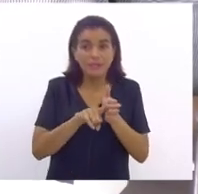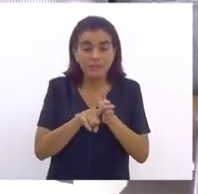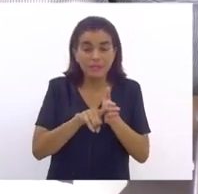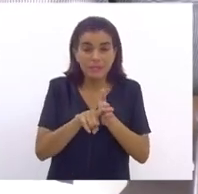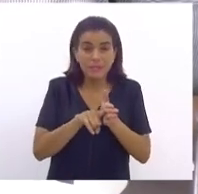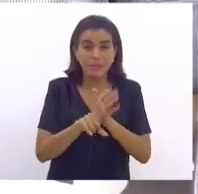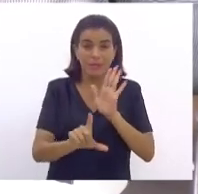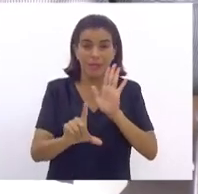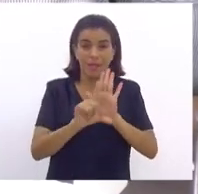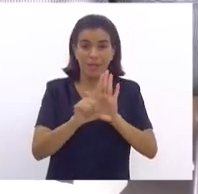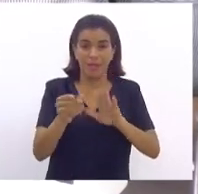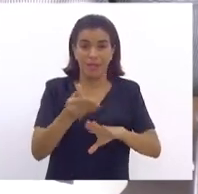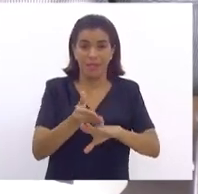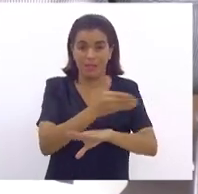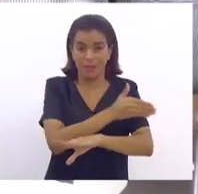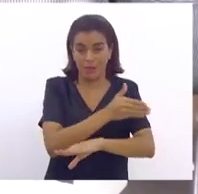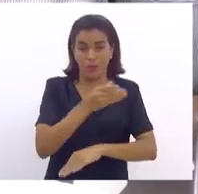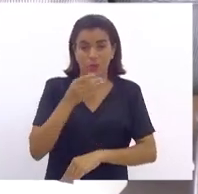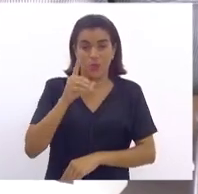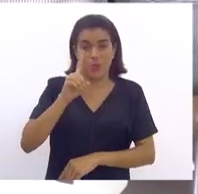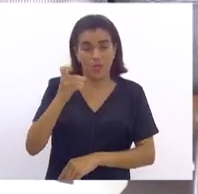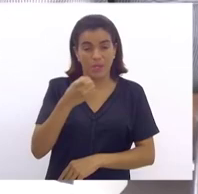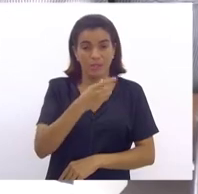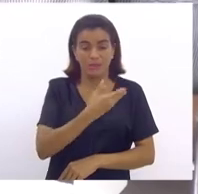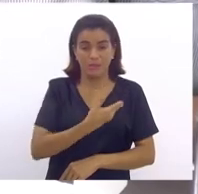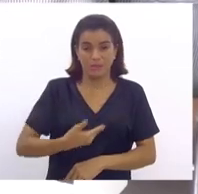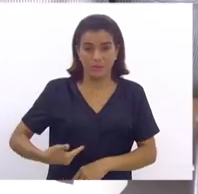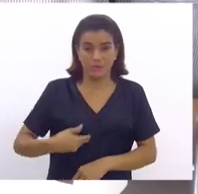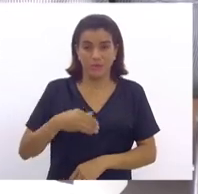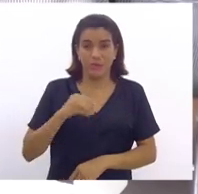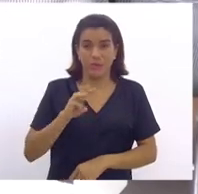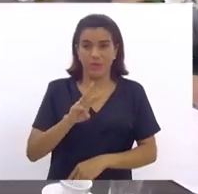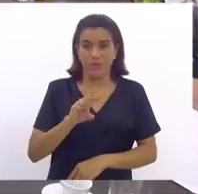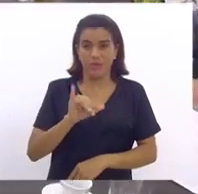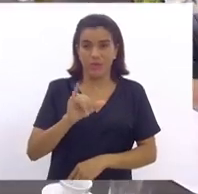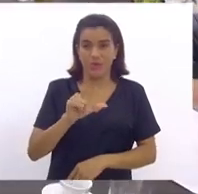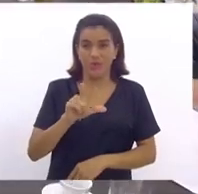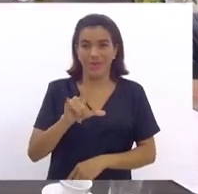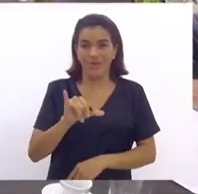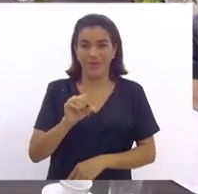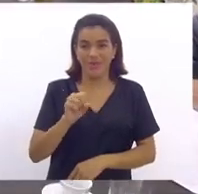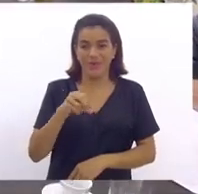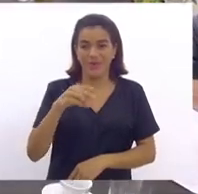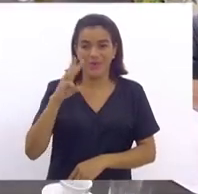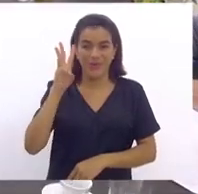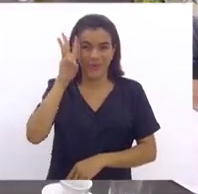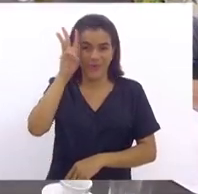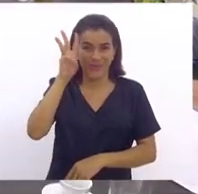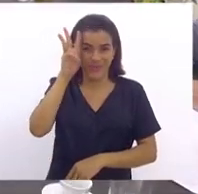do ex-governador Wilson Witt. Porque ele não, empichado. Ele não foi retirado,